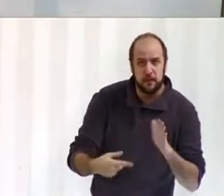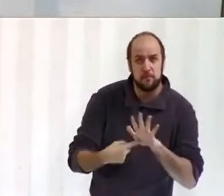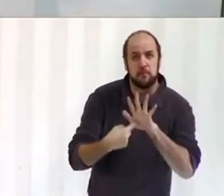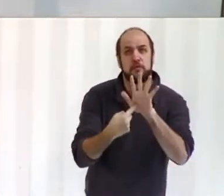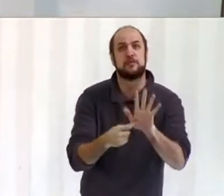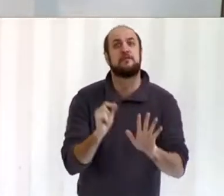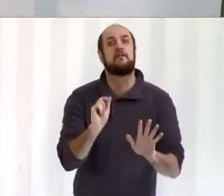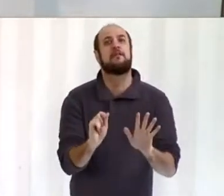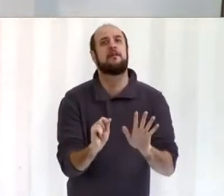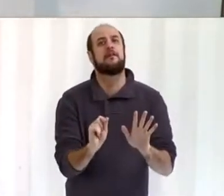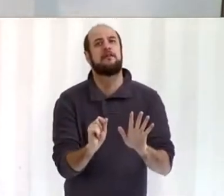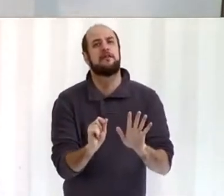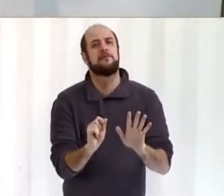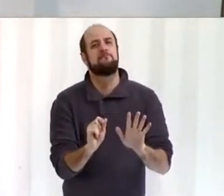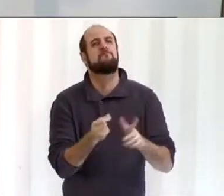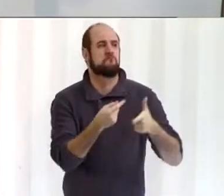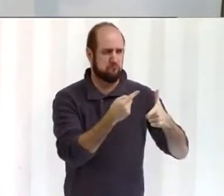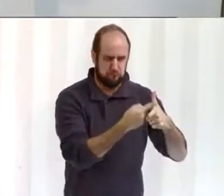a crise